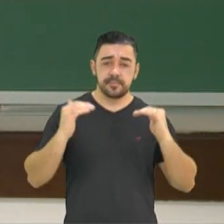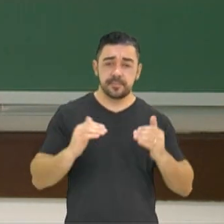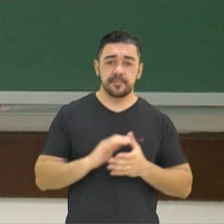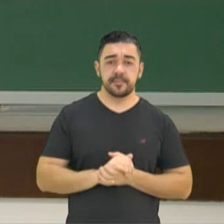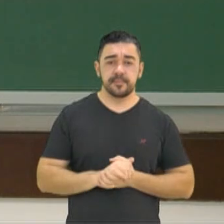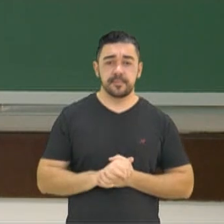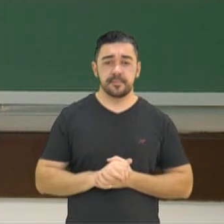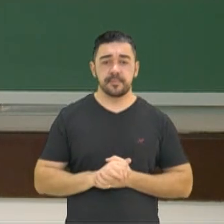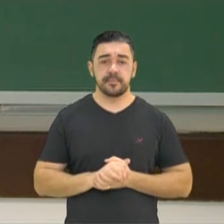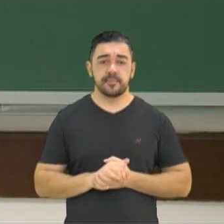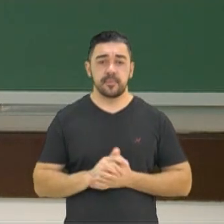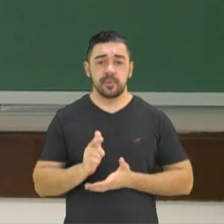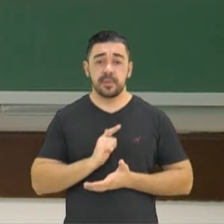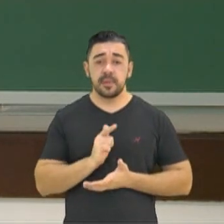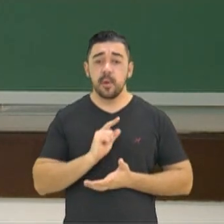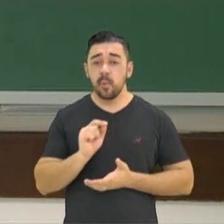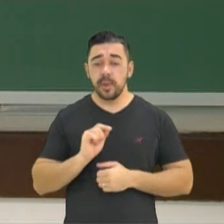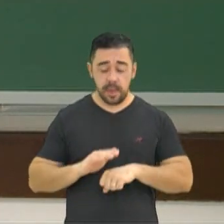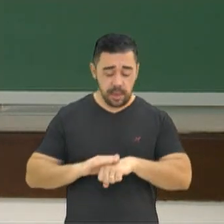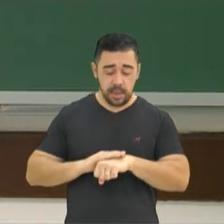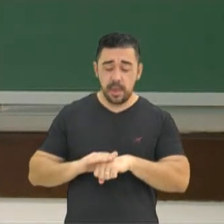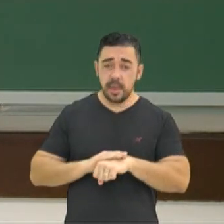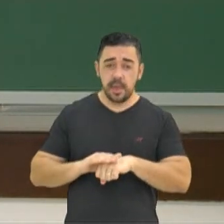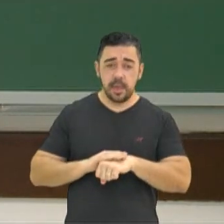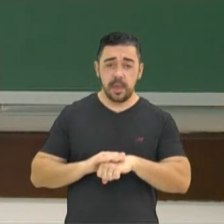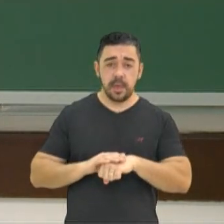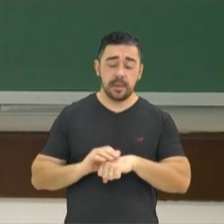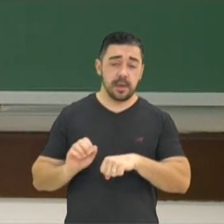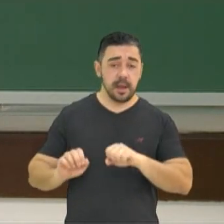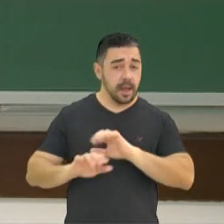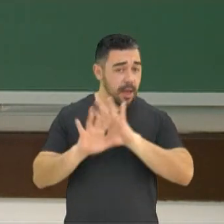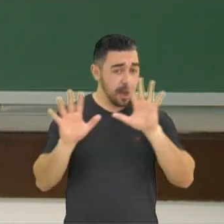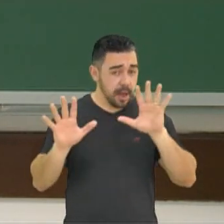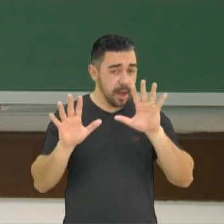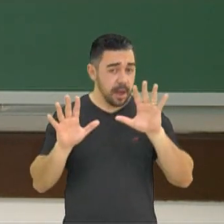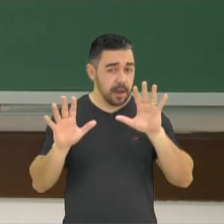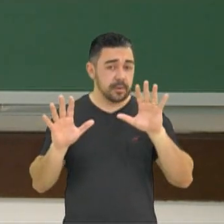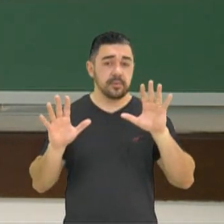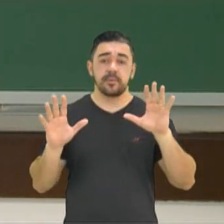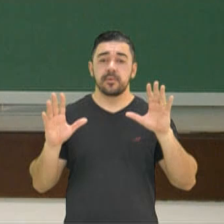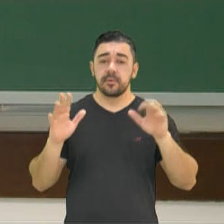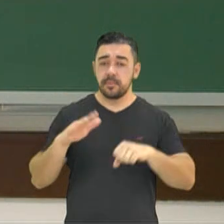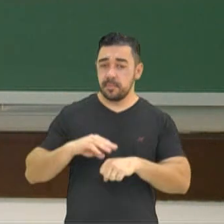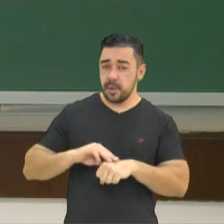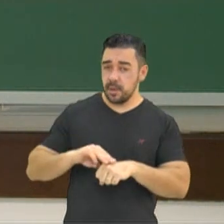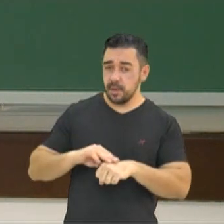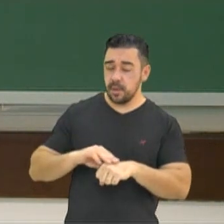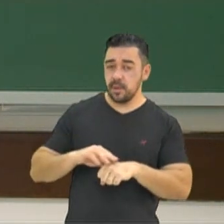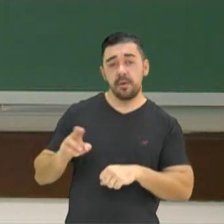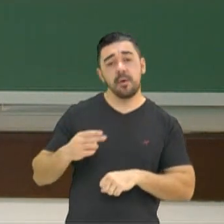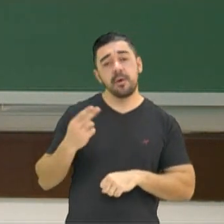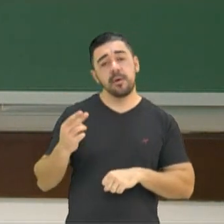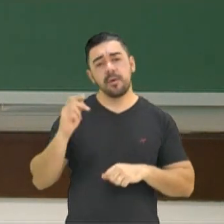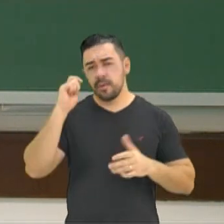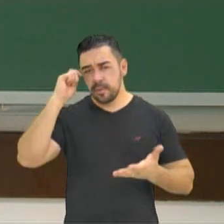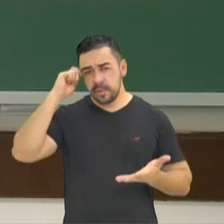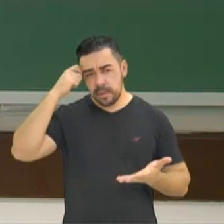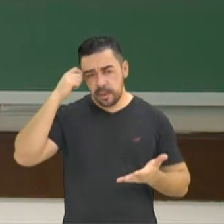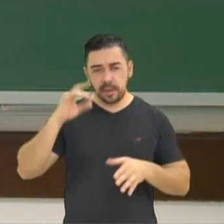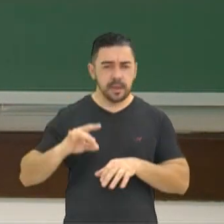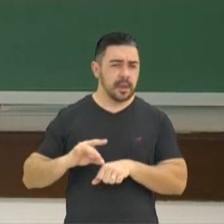tengo piel. Então, eu tenho a pele. A pele clara, parda ou negra. A pele com um tom mais claro